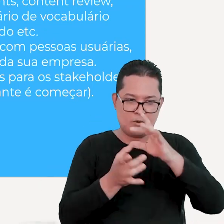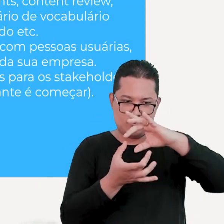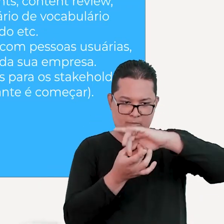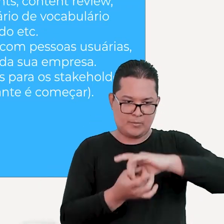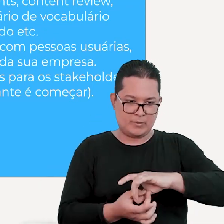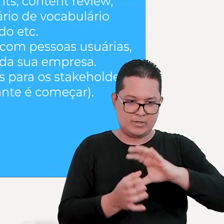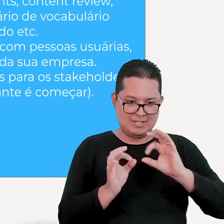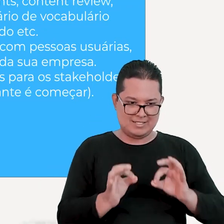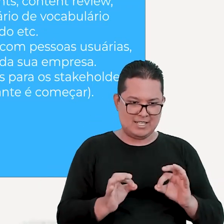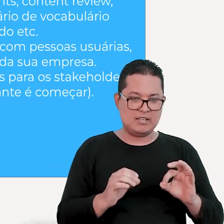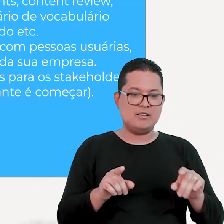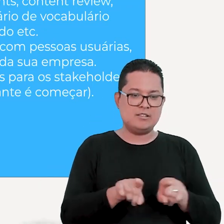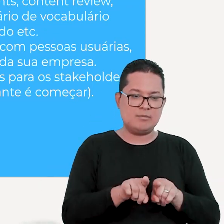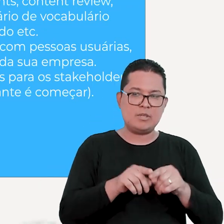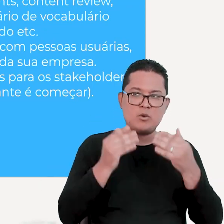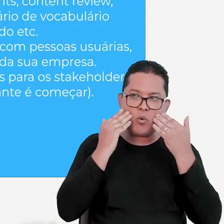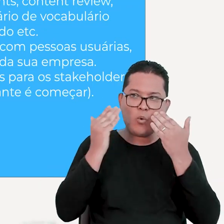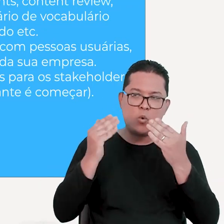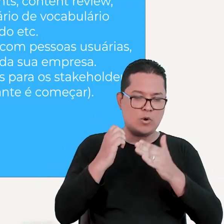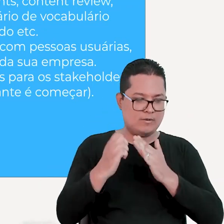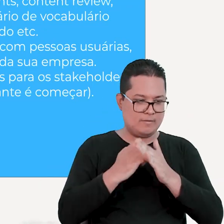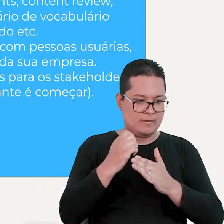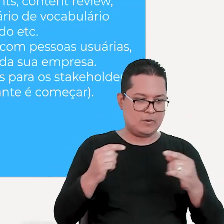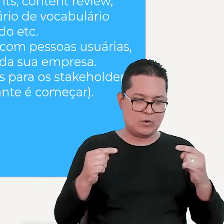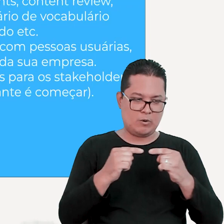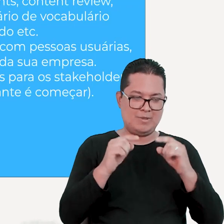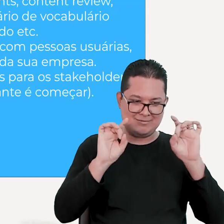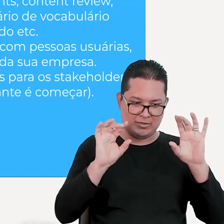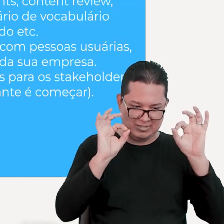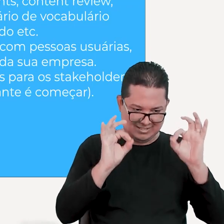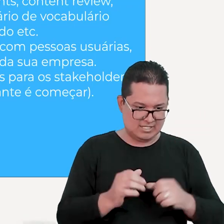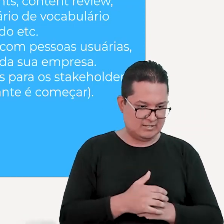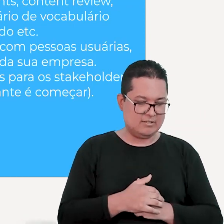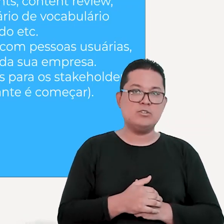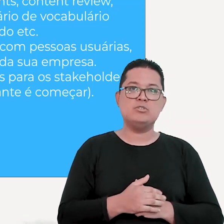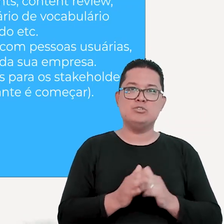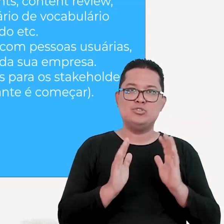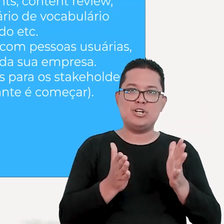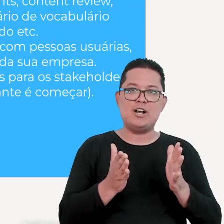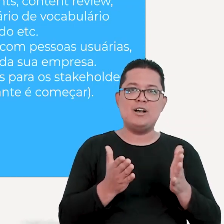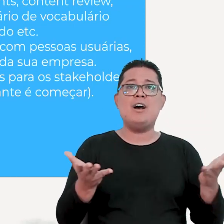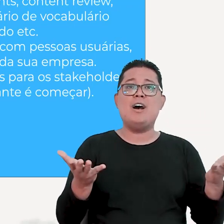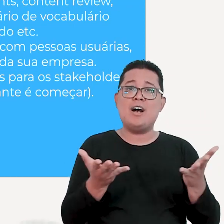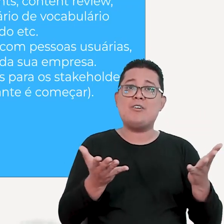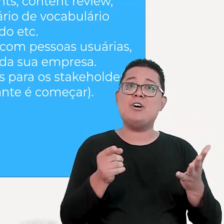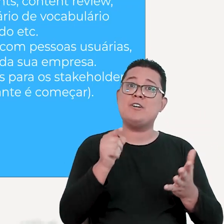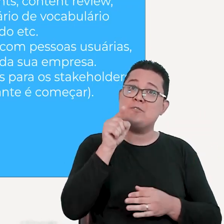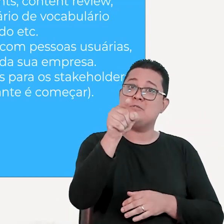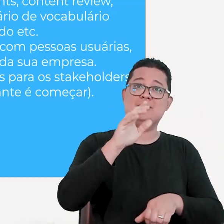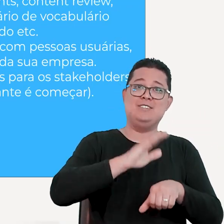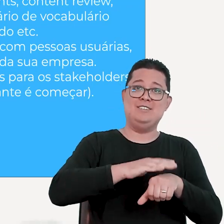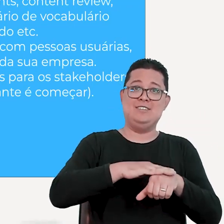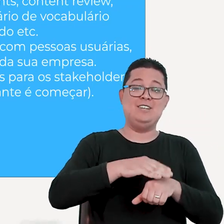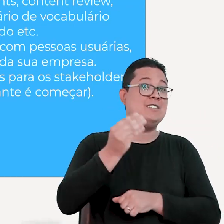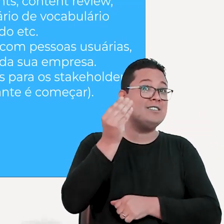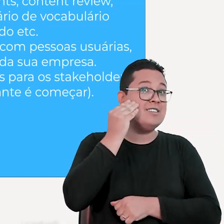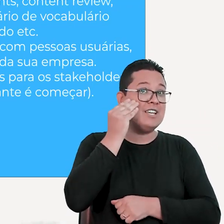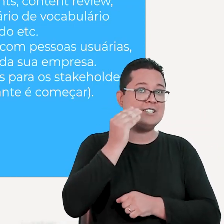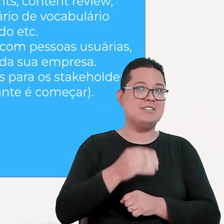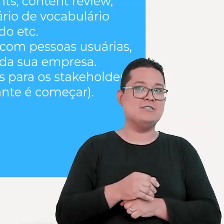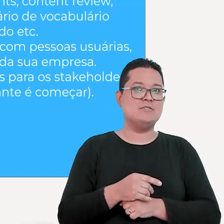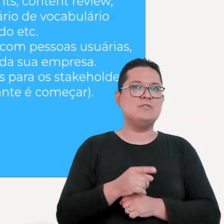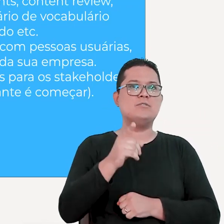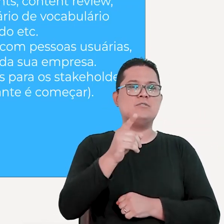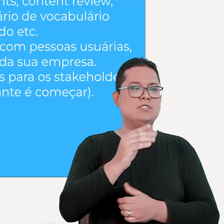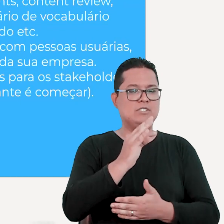guia de voz e tom. Depois que você fez toda essa análise de texto, tente testar. tente verificar se aquele texto faz